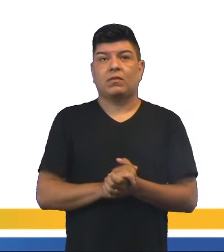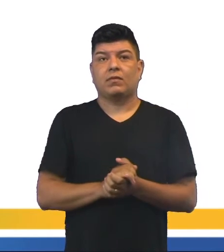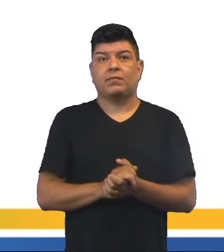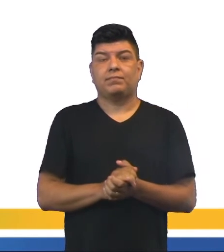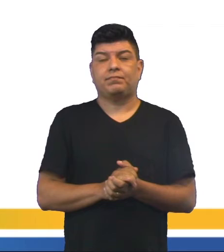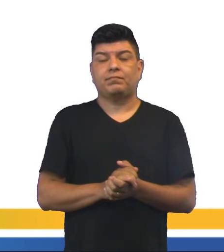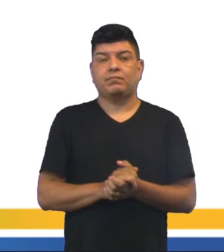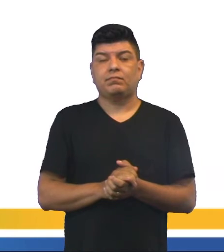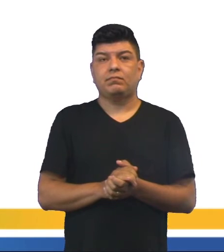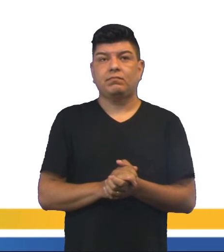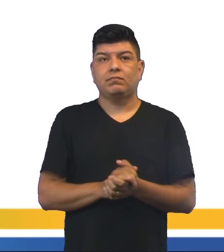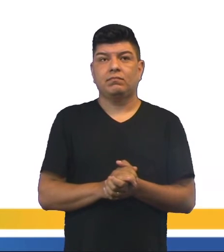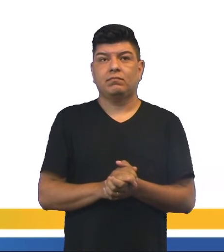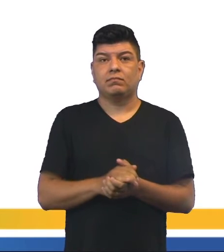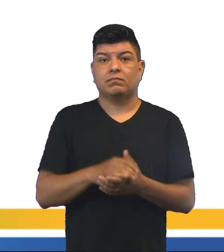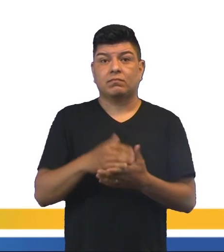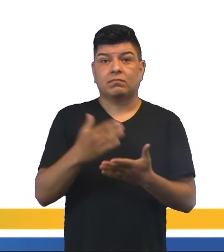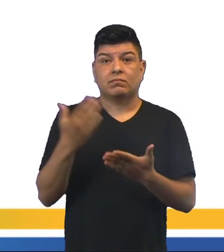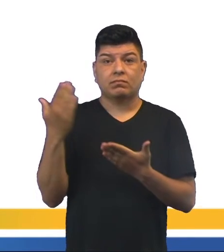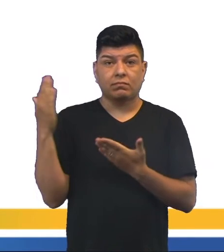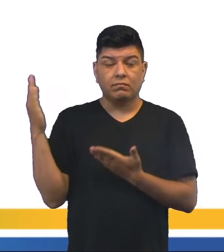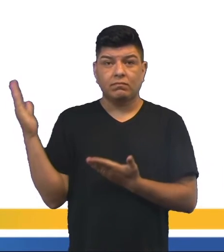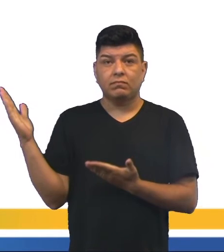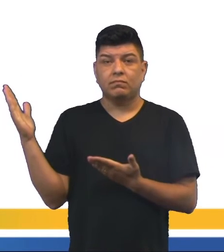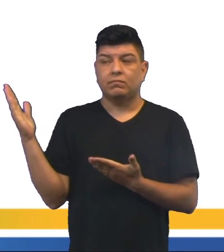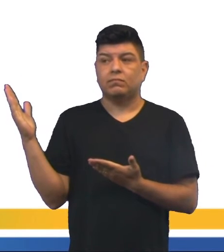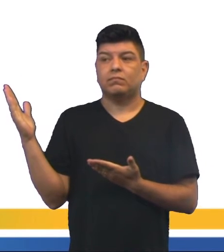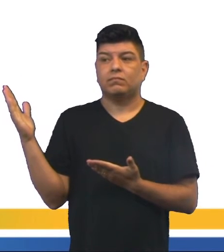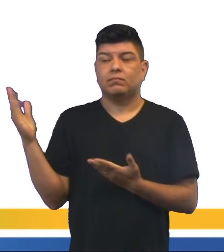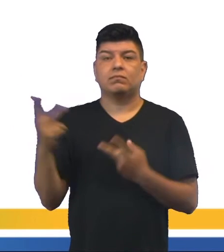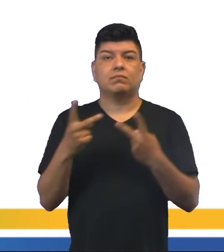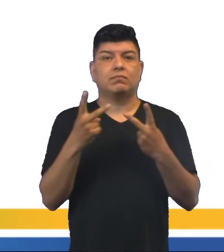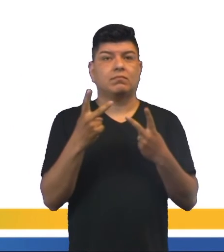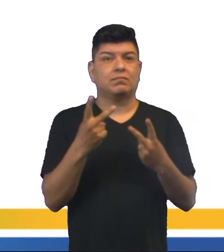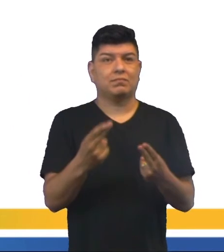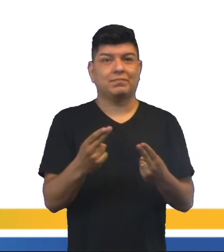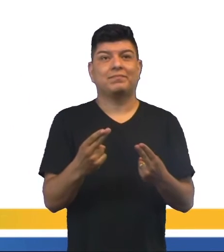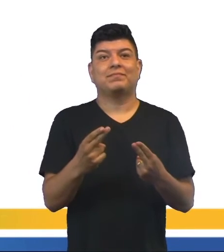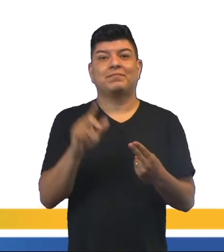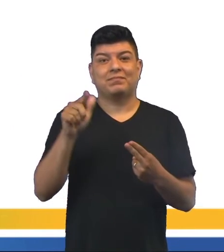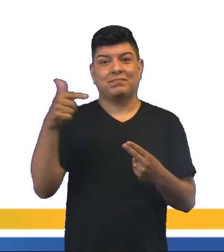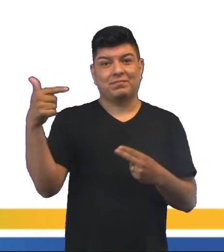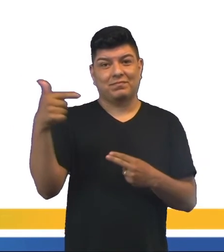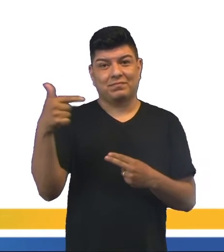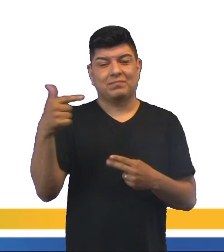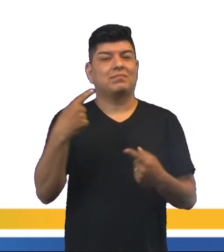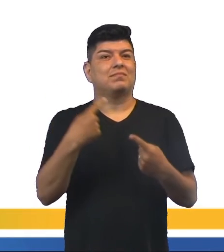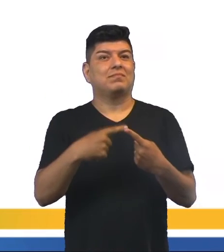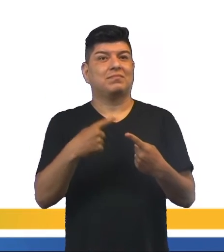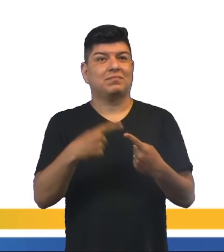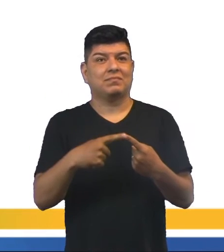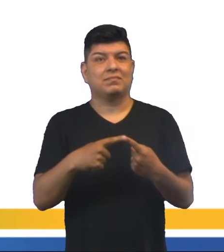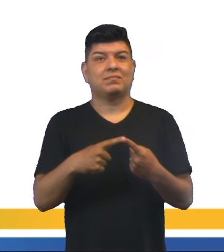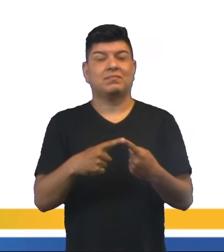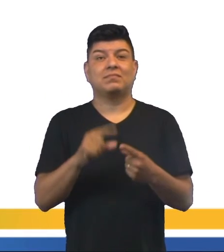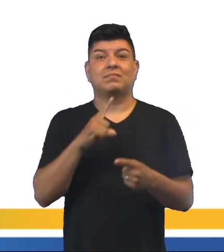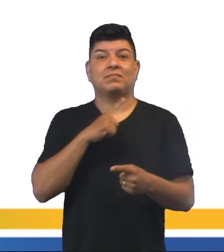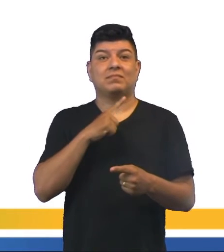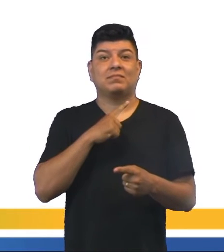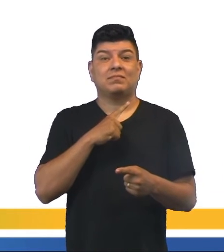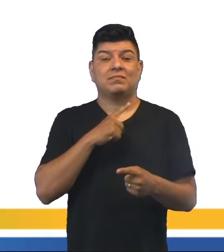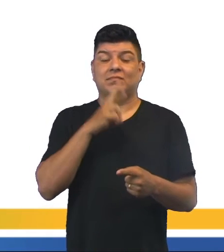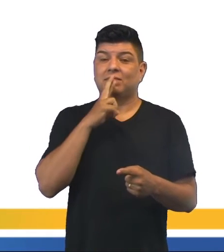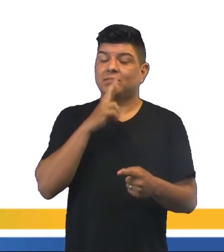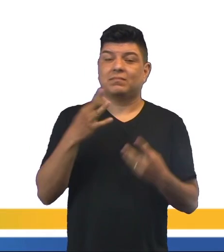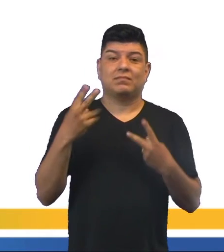esse essa operação é igual a essa operação por quê Porque ela vai ter